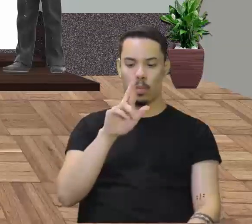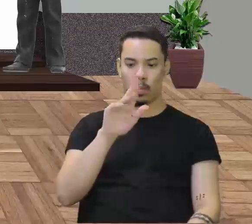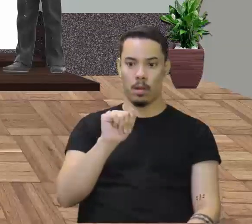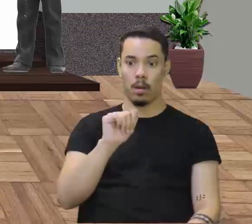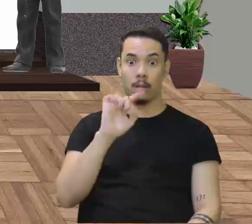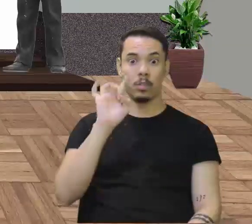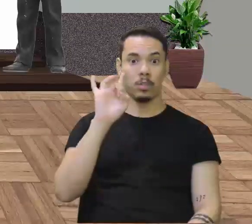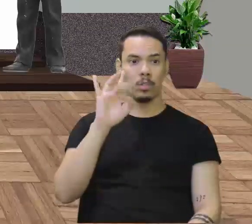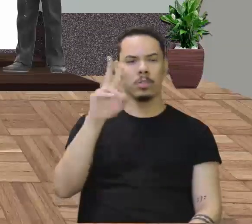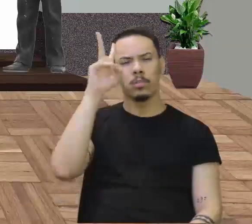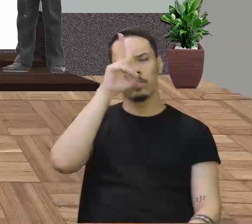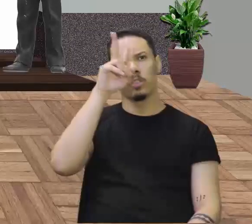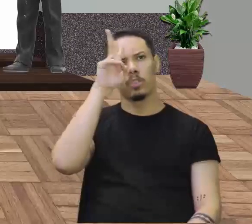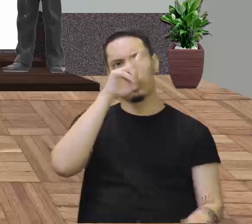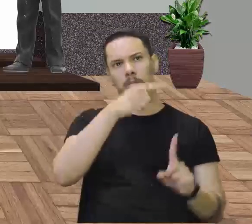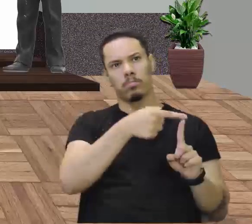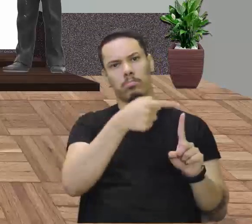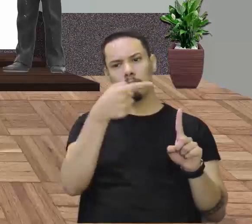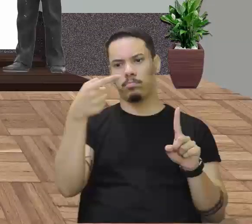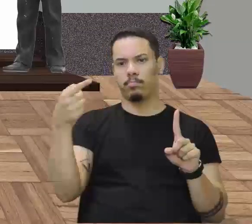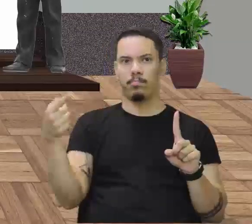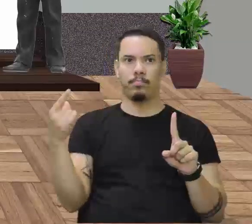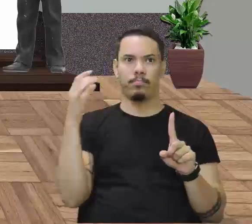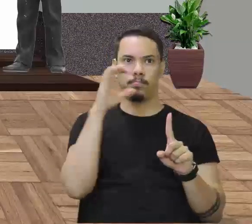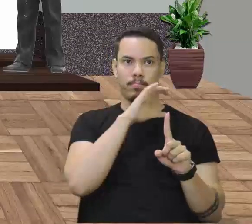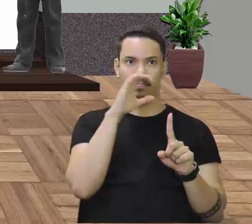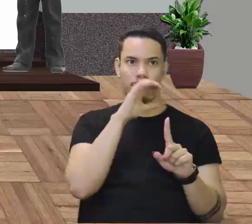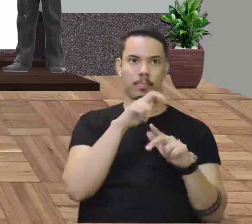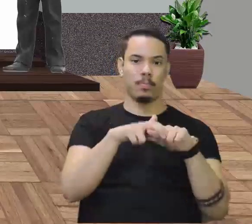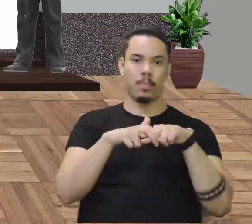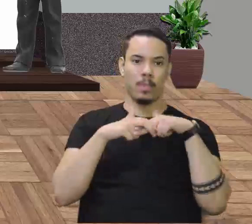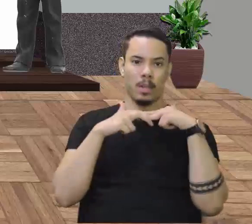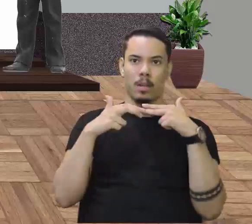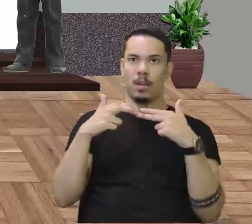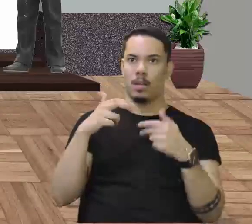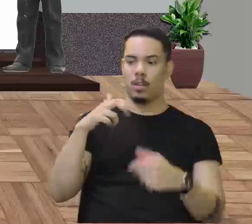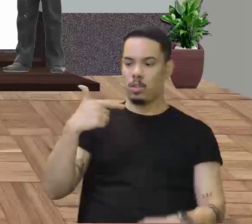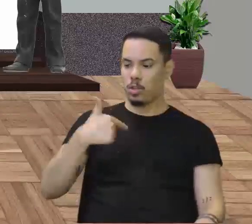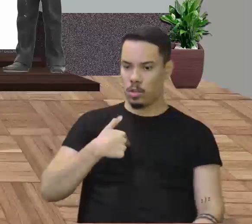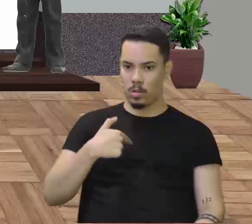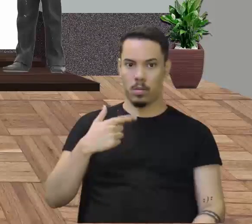gente fazer um históricozinho rapidinho. Getúlio Vargas, presidente Dutra.